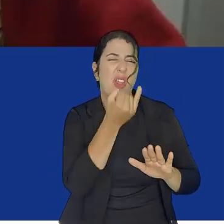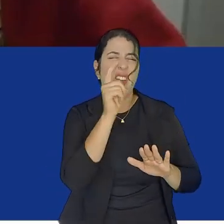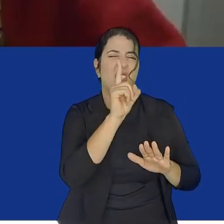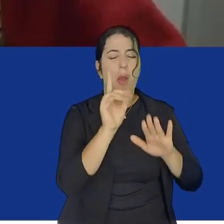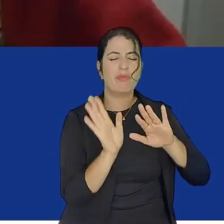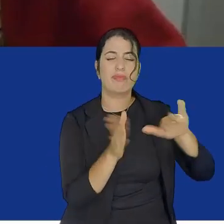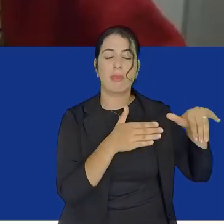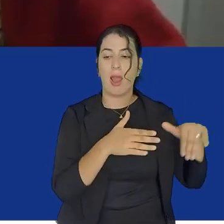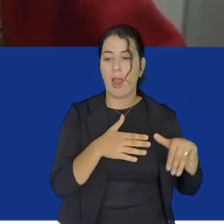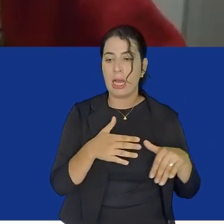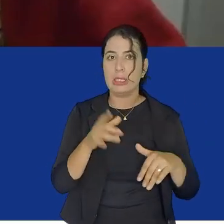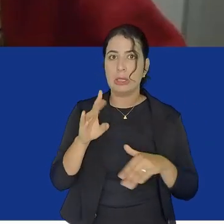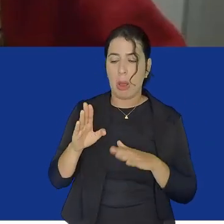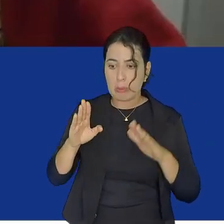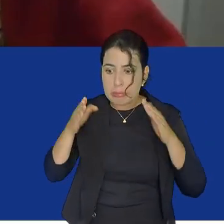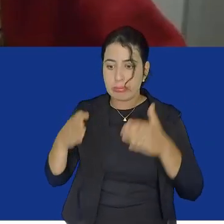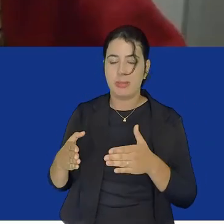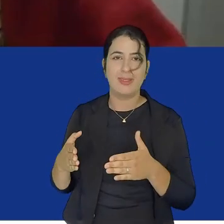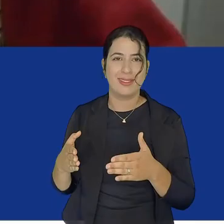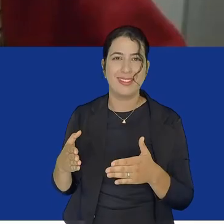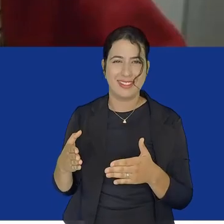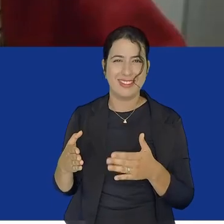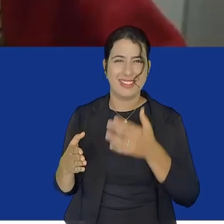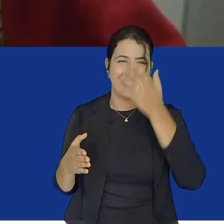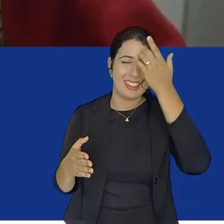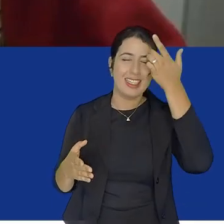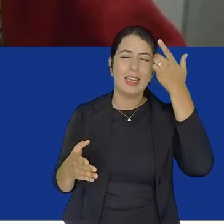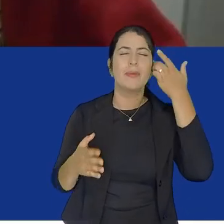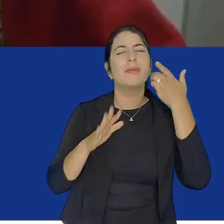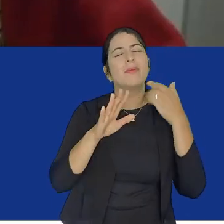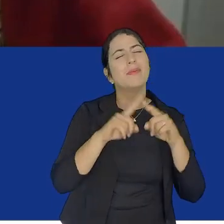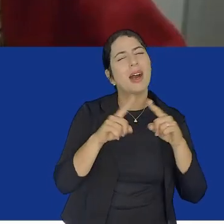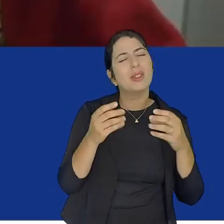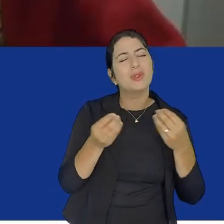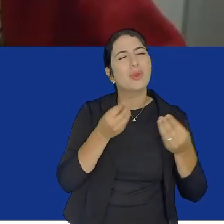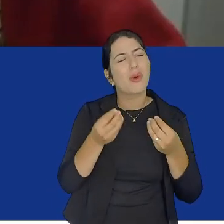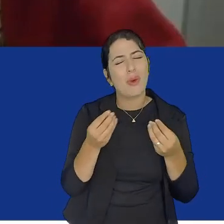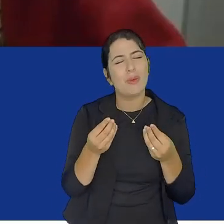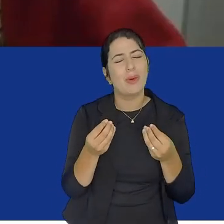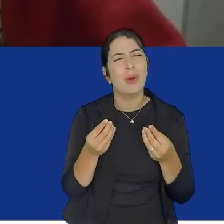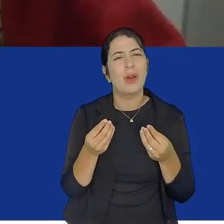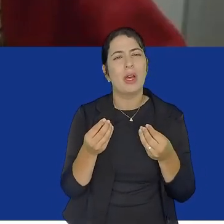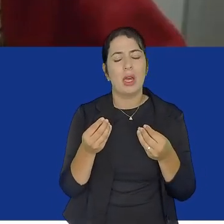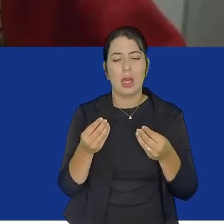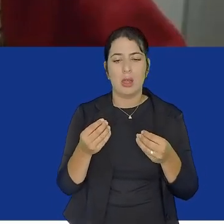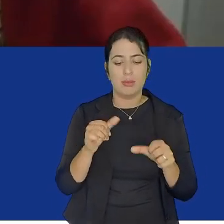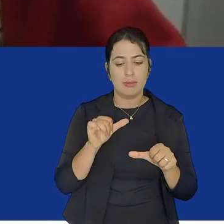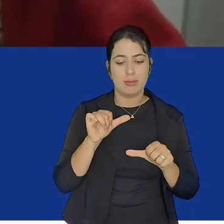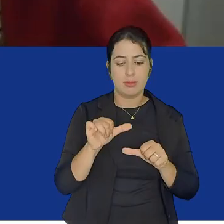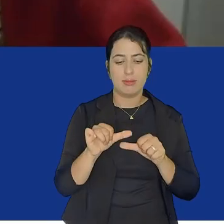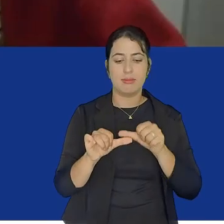salto que é processual? E eu acho que no processo, a gente vem no processo, mas eu sempre fico achando que a gente tem um jeito da gente acelerar